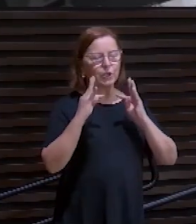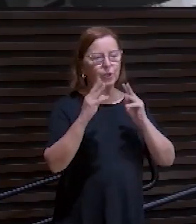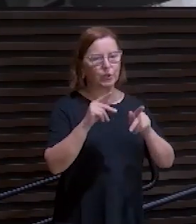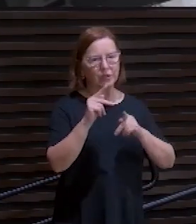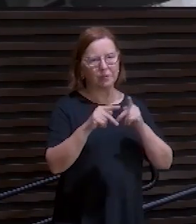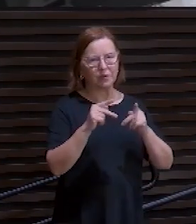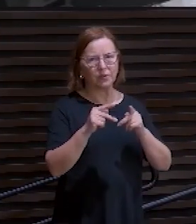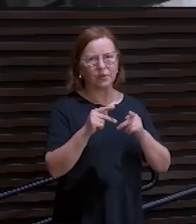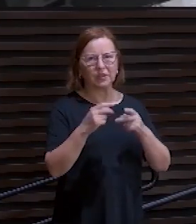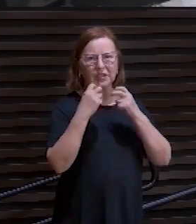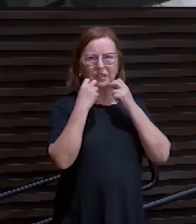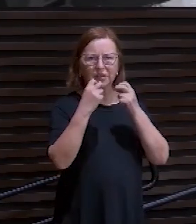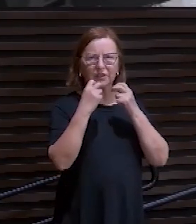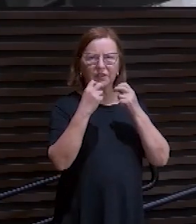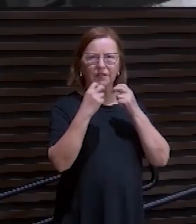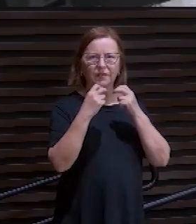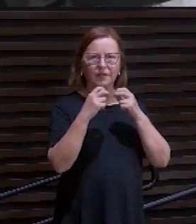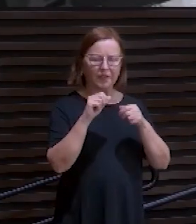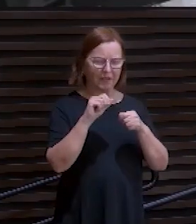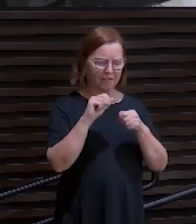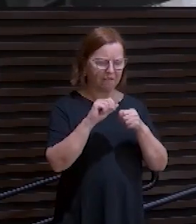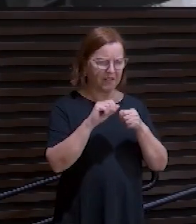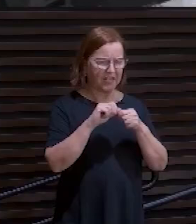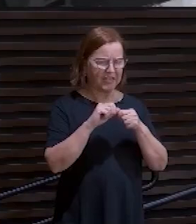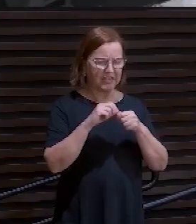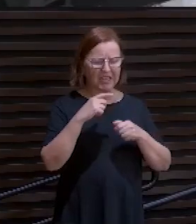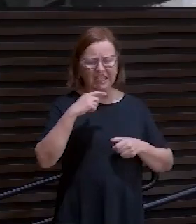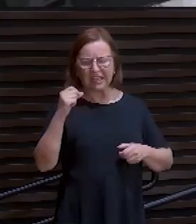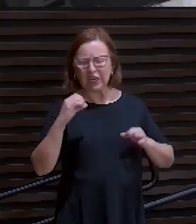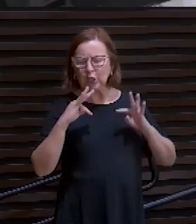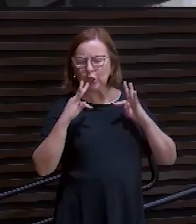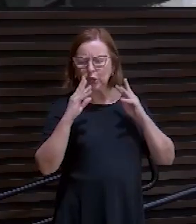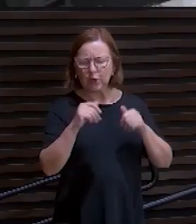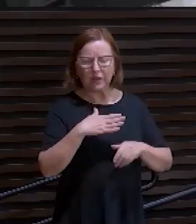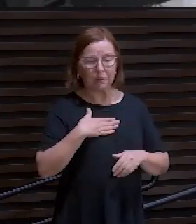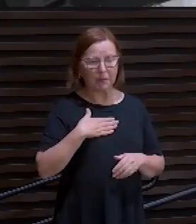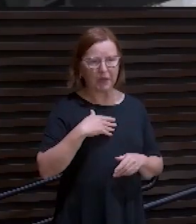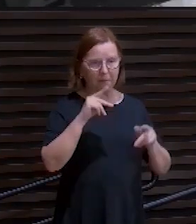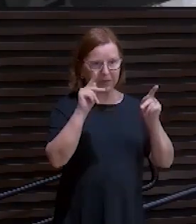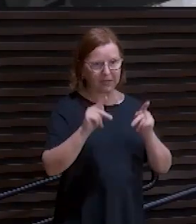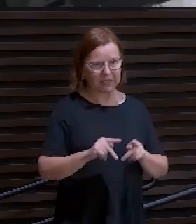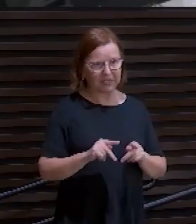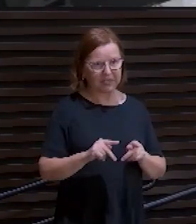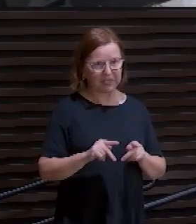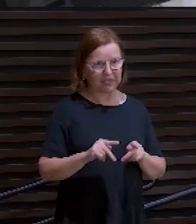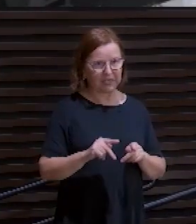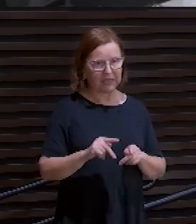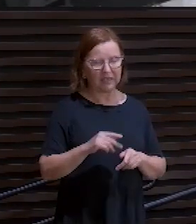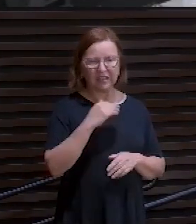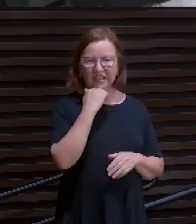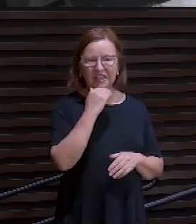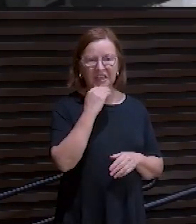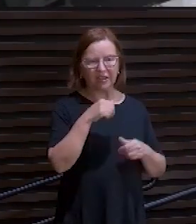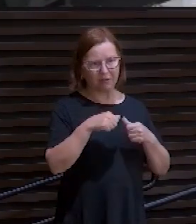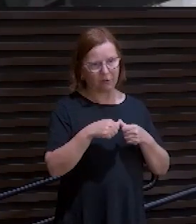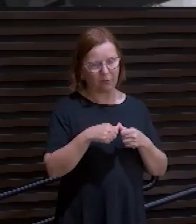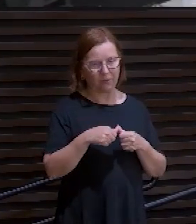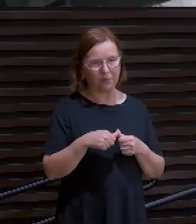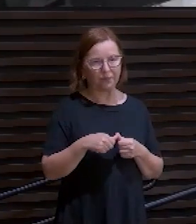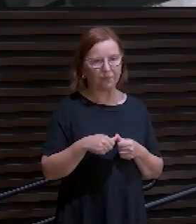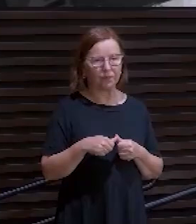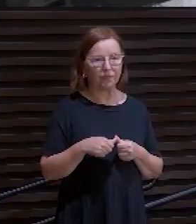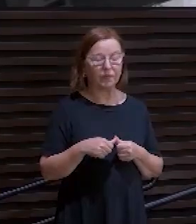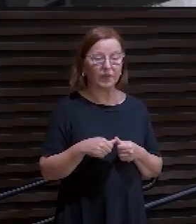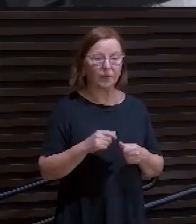bradou: fazei sair a todos da minha presença. E ninguém ficou com ele, quando José se deu a conhecer a